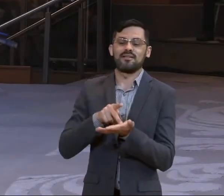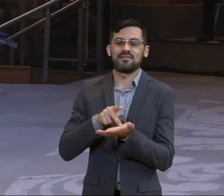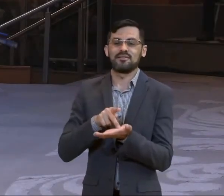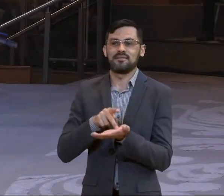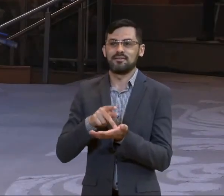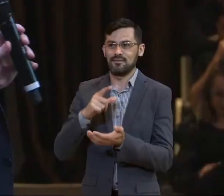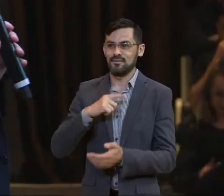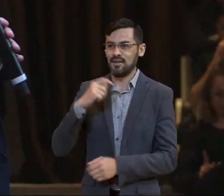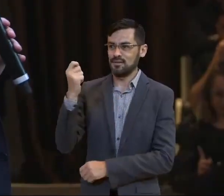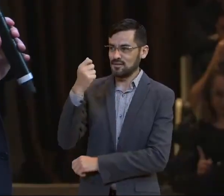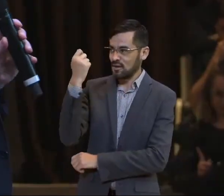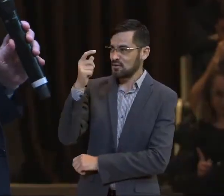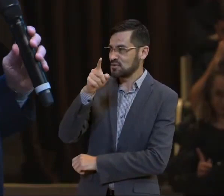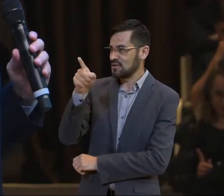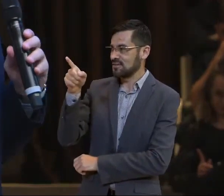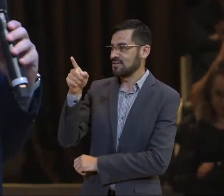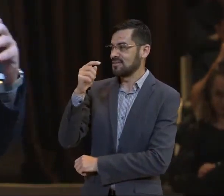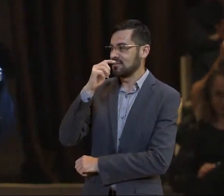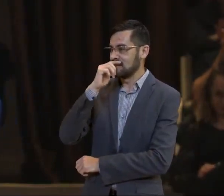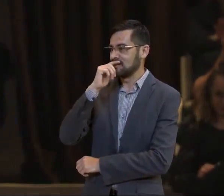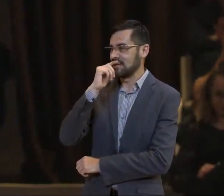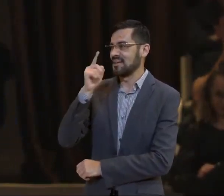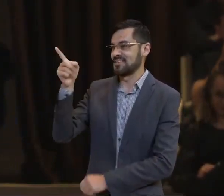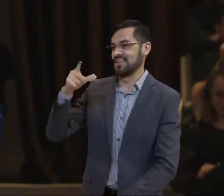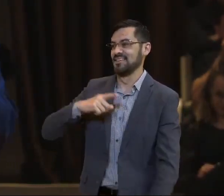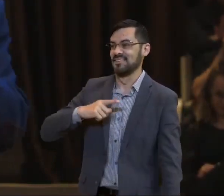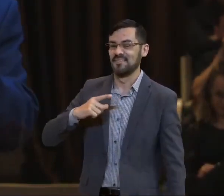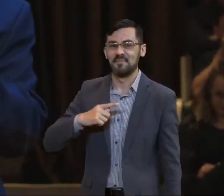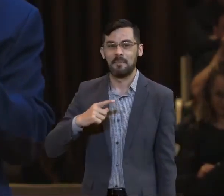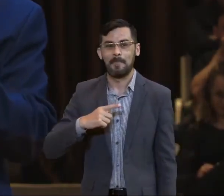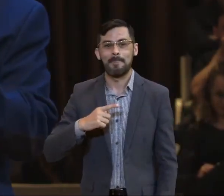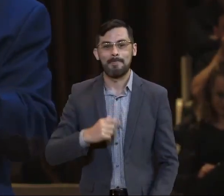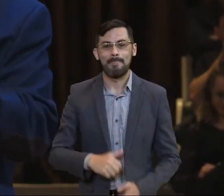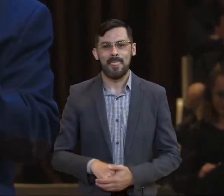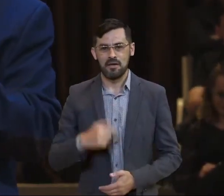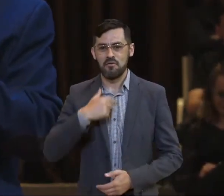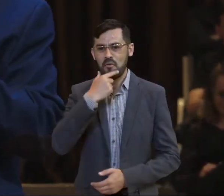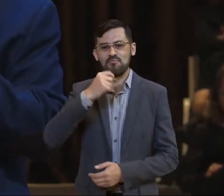Tem gaúcho aqui? Tem? Não? Eu sou macho.